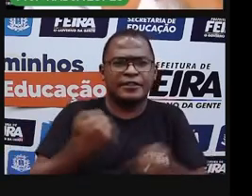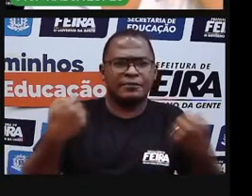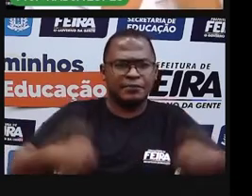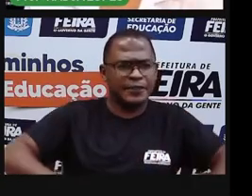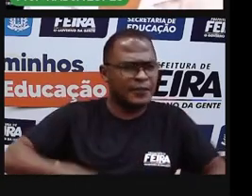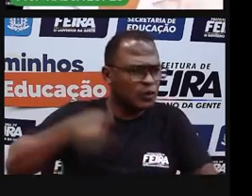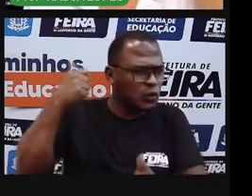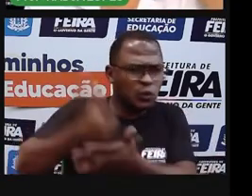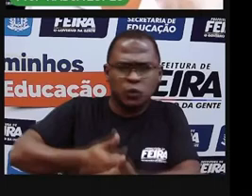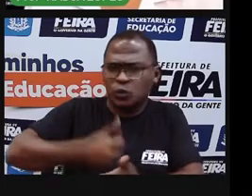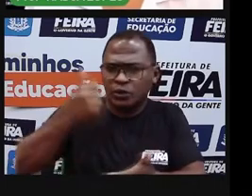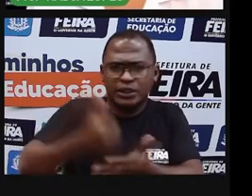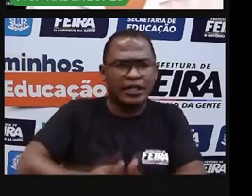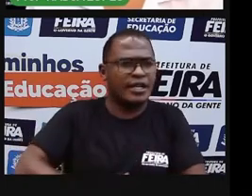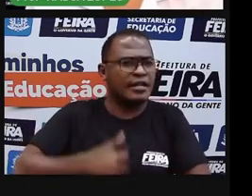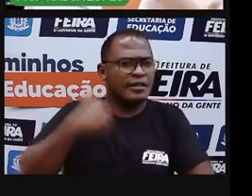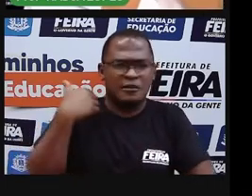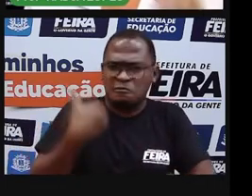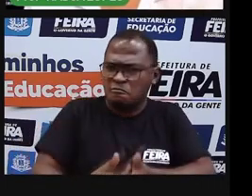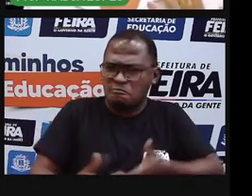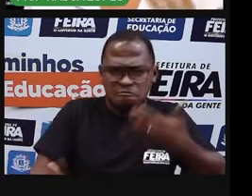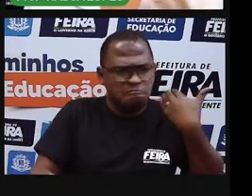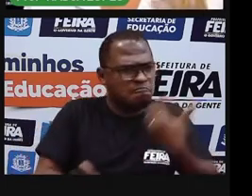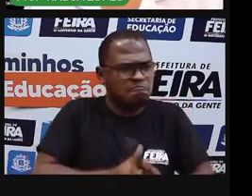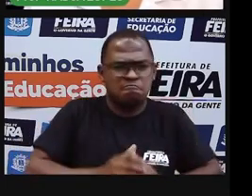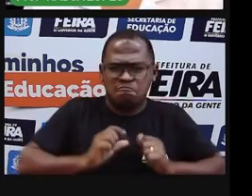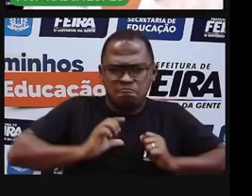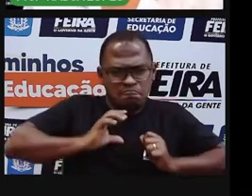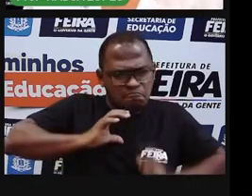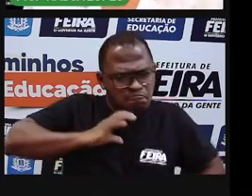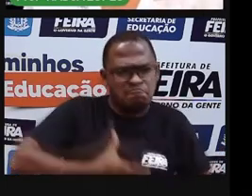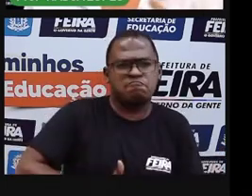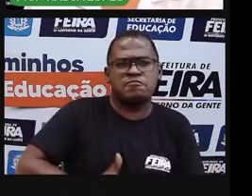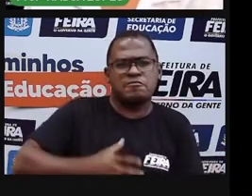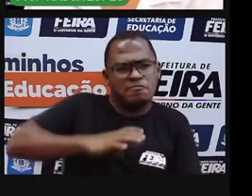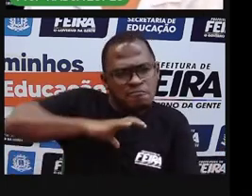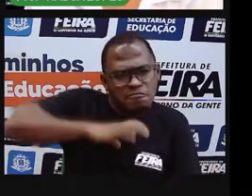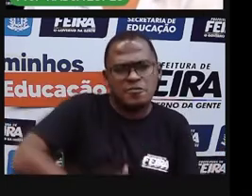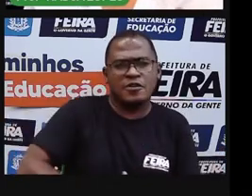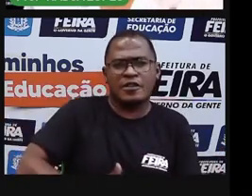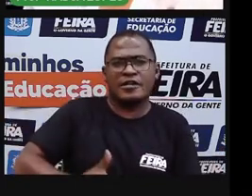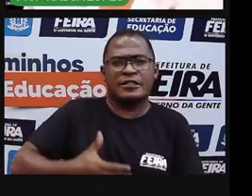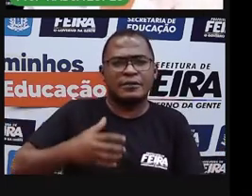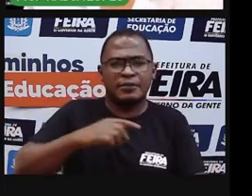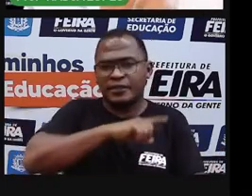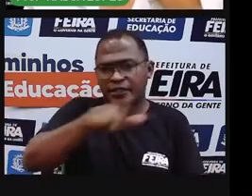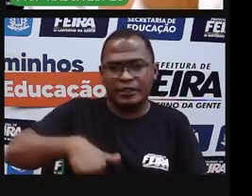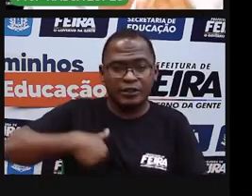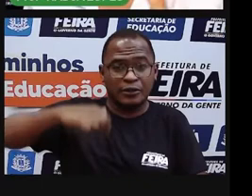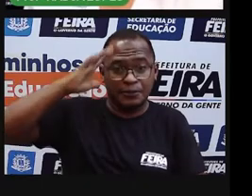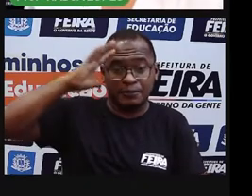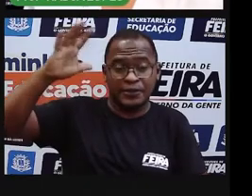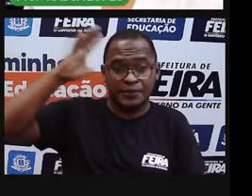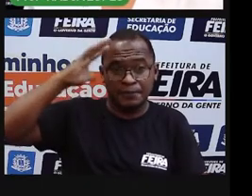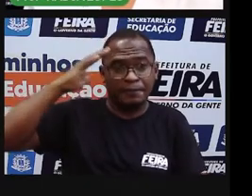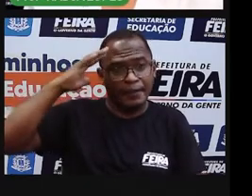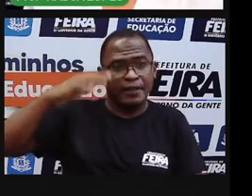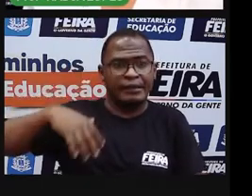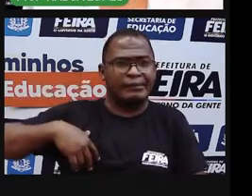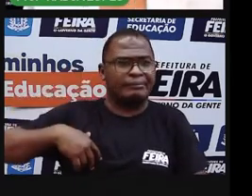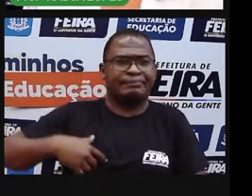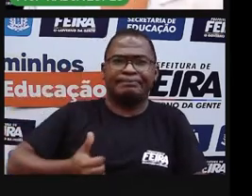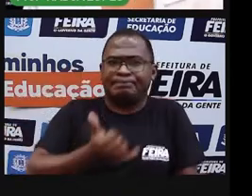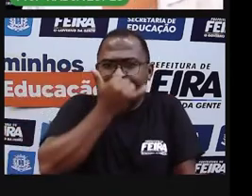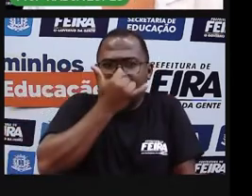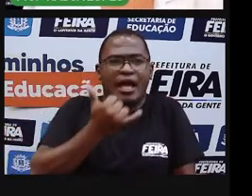persistir resistir resistir para que a gente não é trouxe os nossos sonhos na primeira tentativa